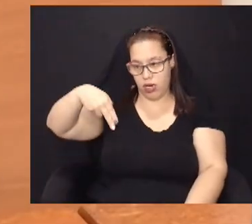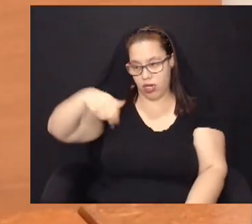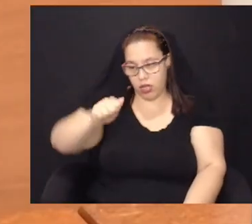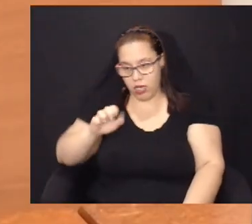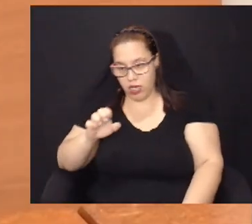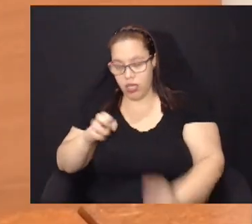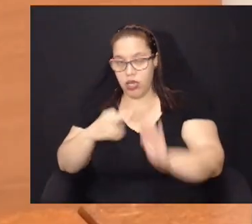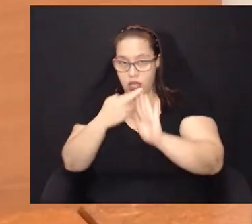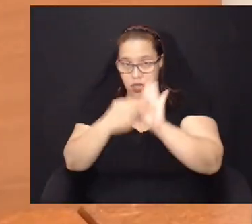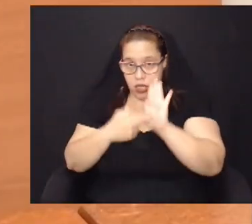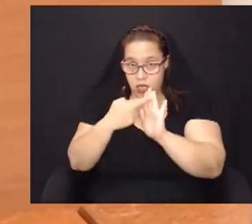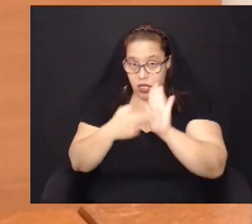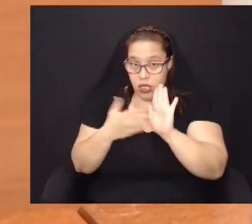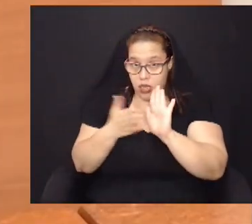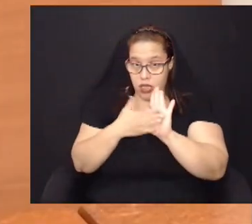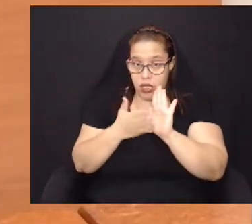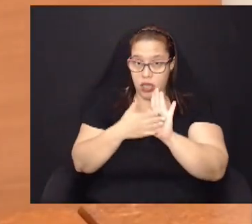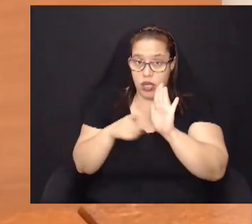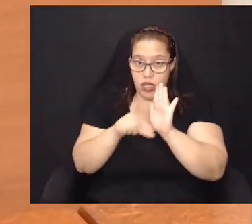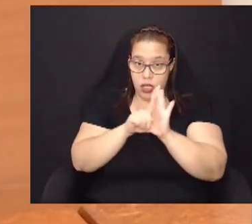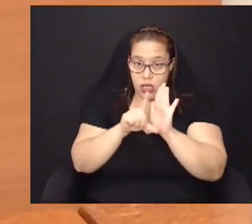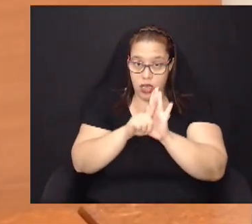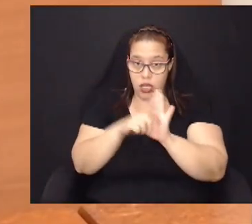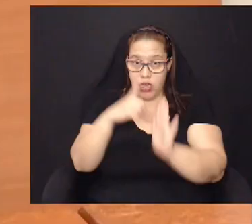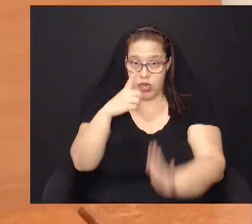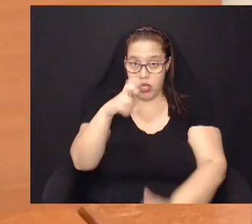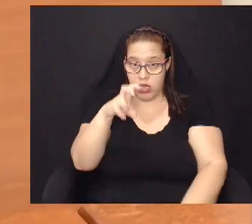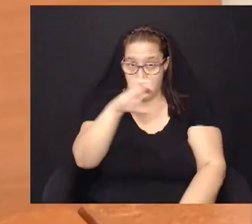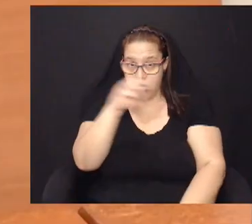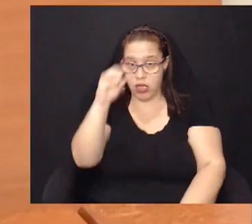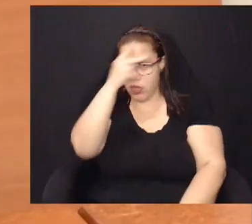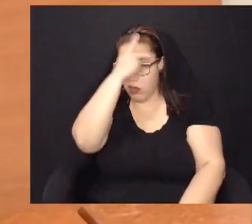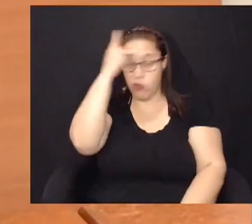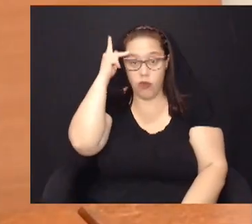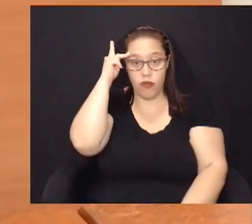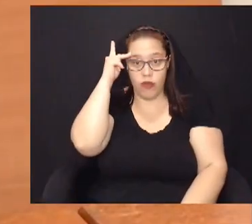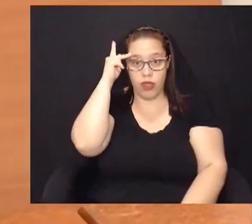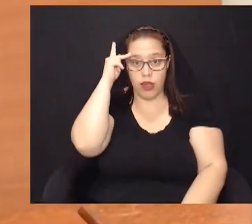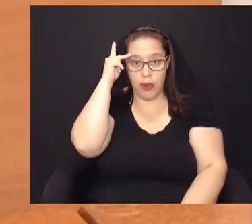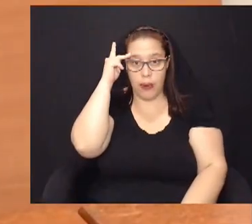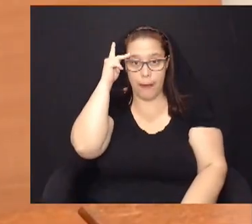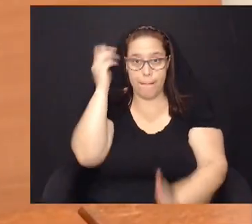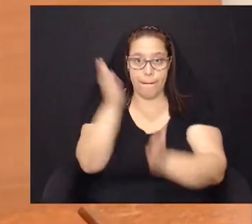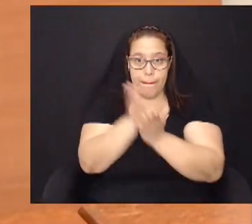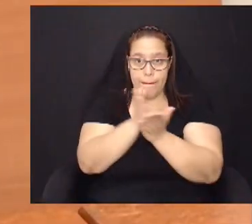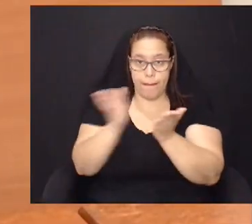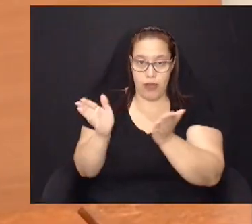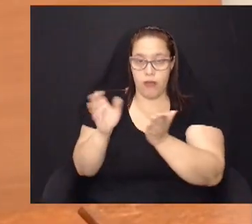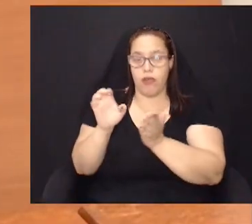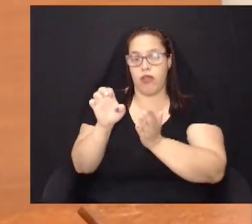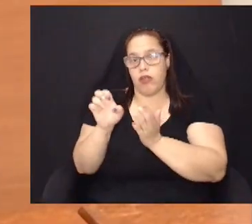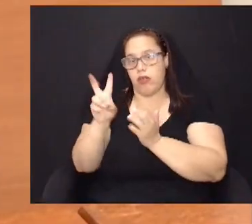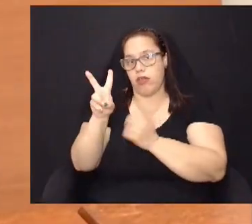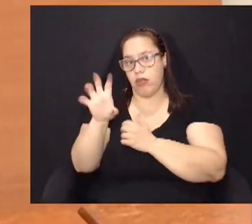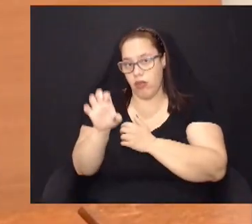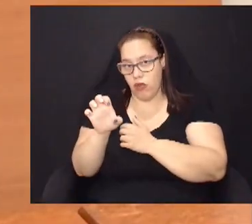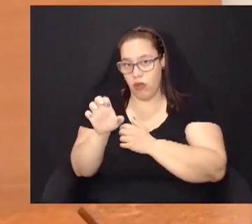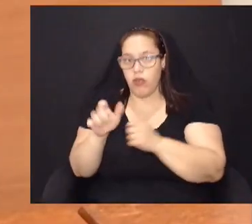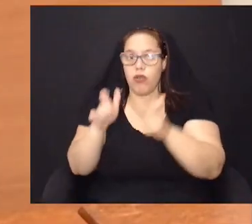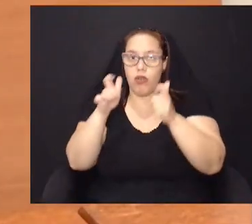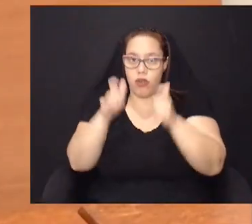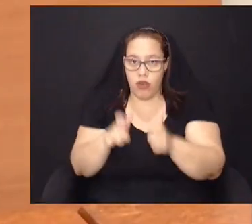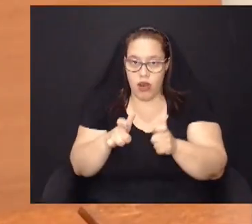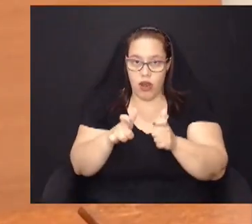nesta propositura da lei com 150 pessoas, te dispensa do Wave. Então, eu tenho um estabelecimento, tenho